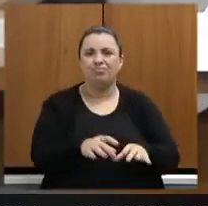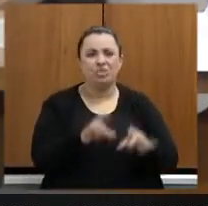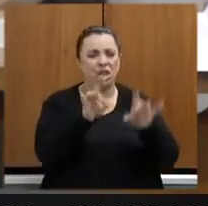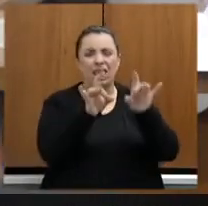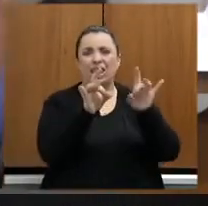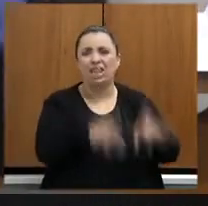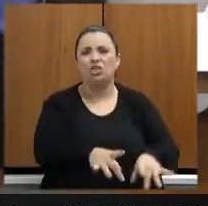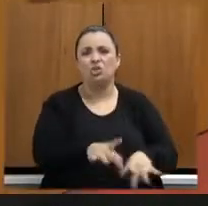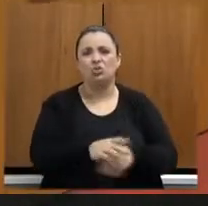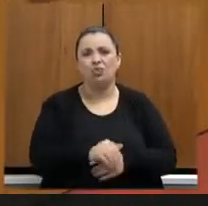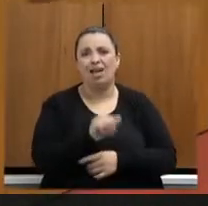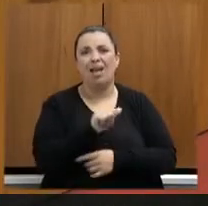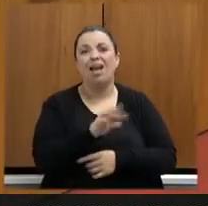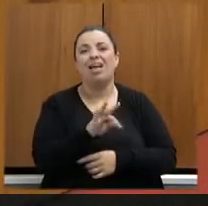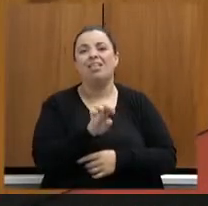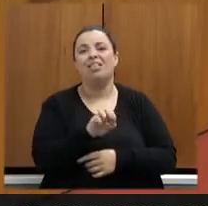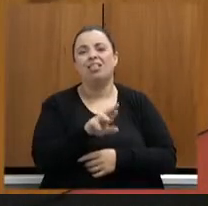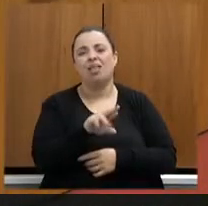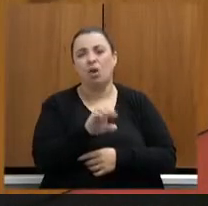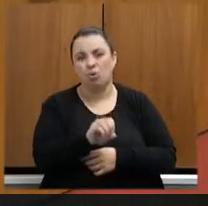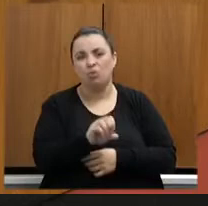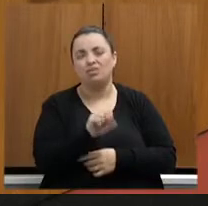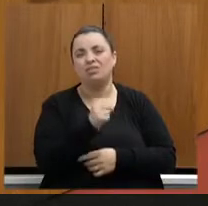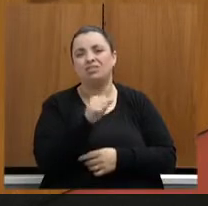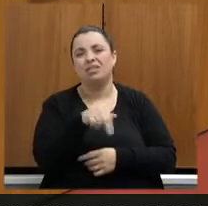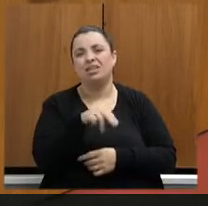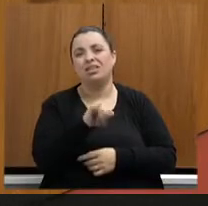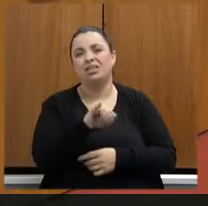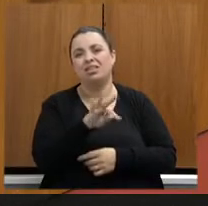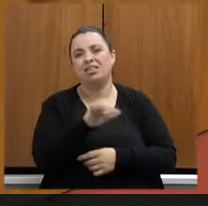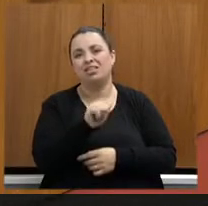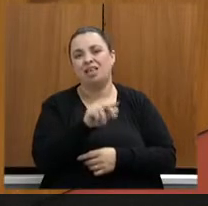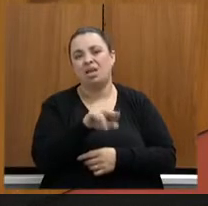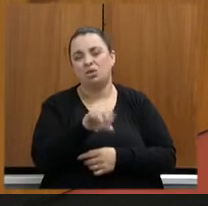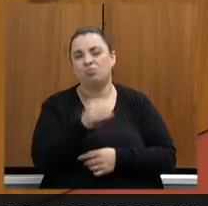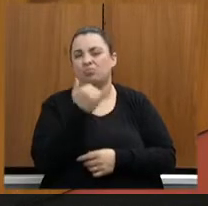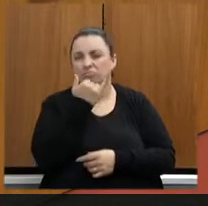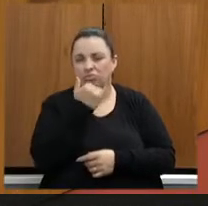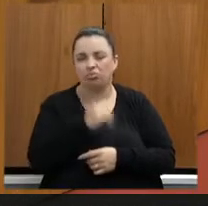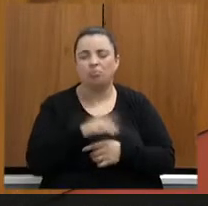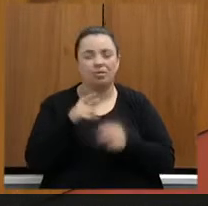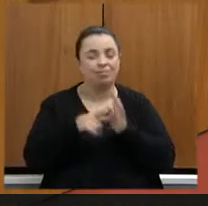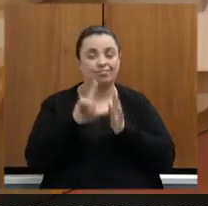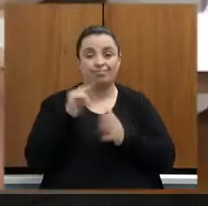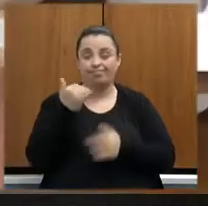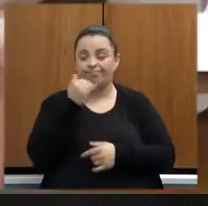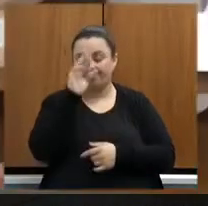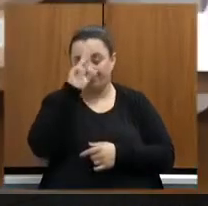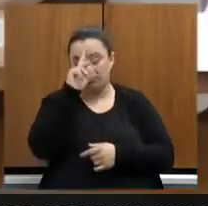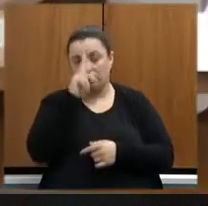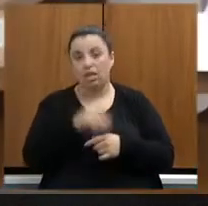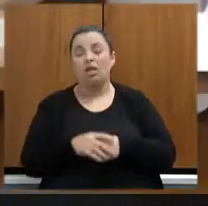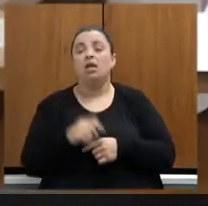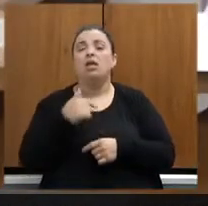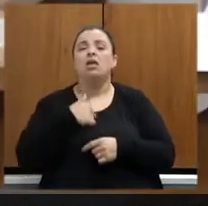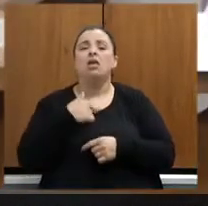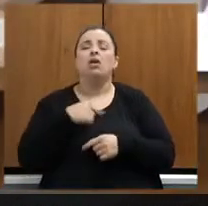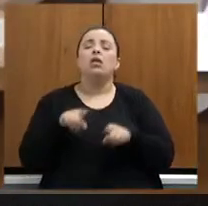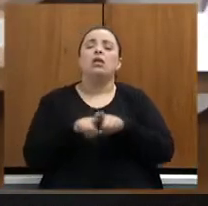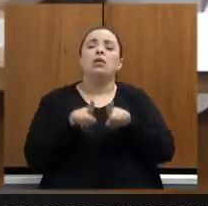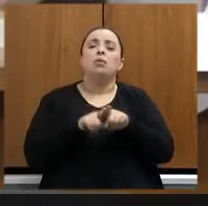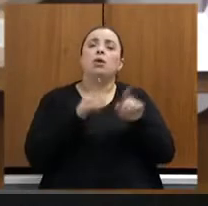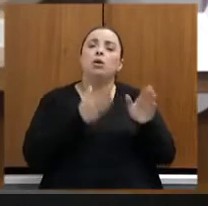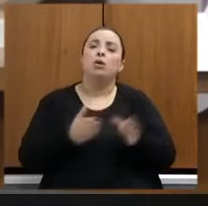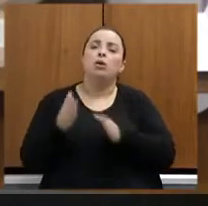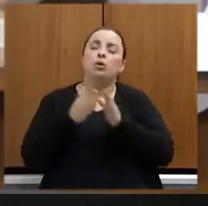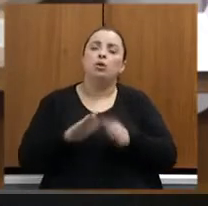de Minas eu tenho propriedade não moro a este Minas vai saber se o porto também parar de mesmo e que é um